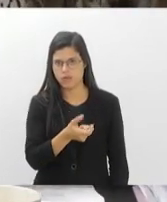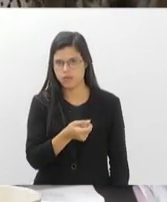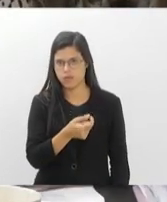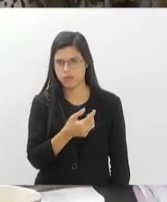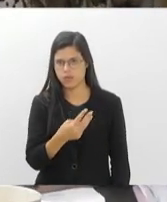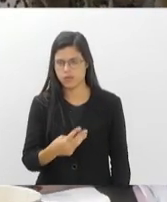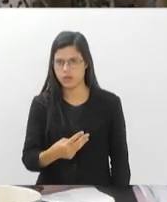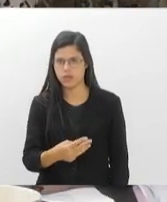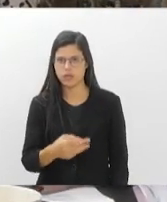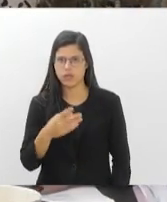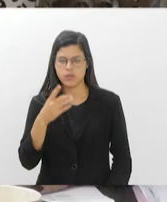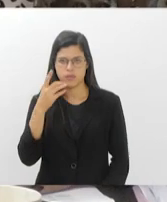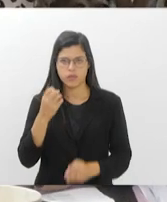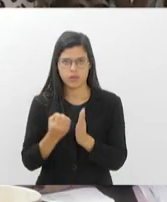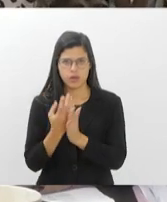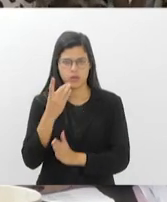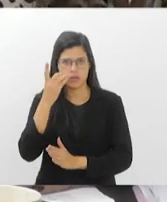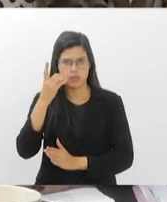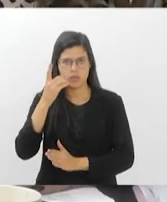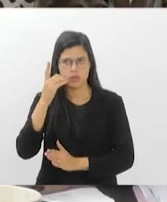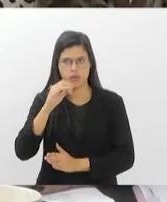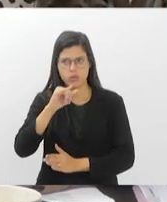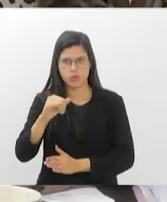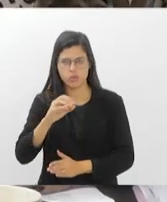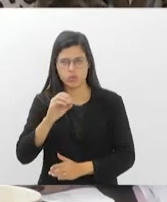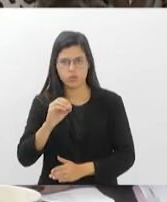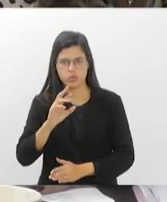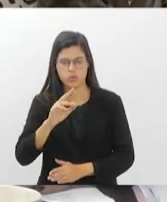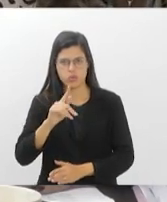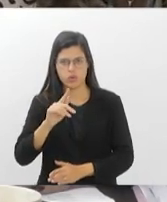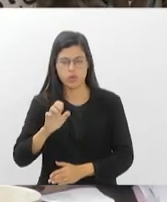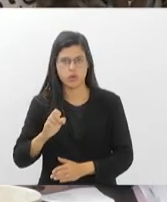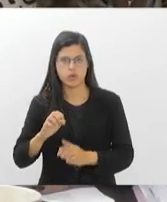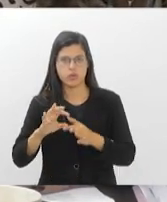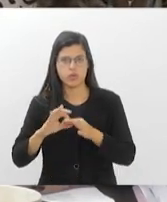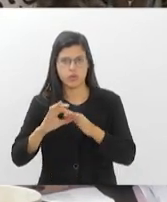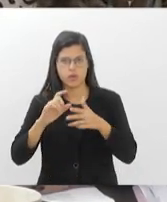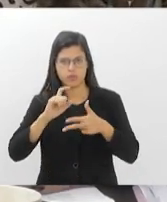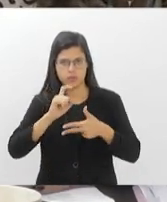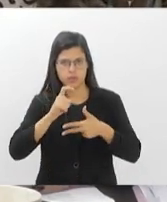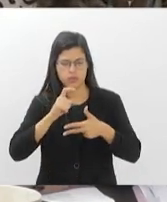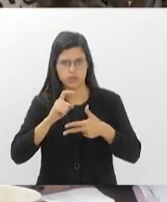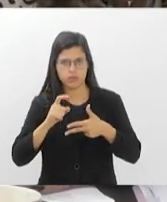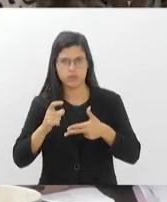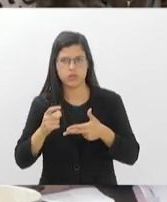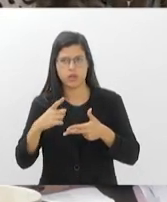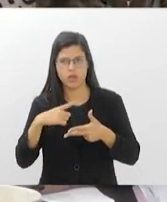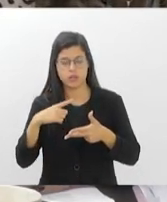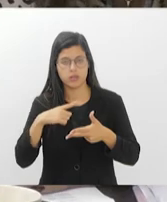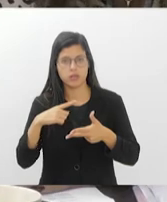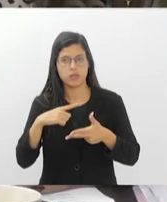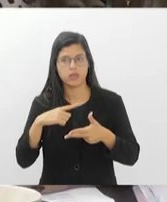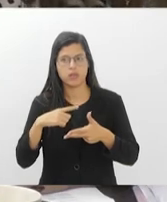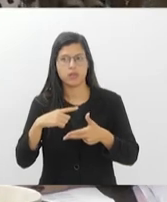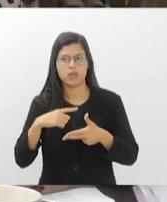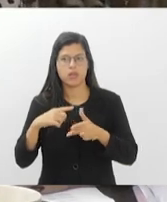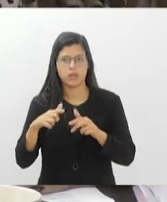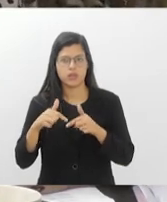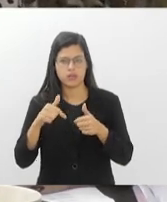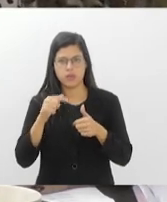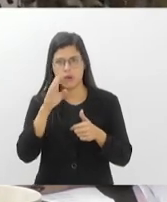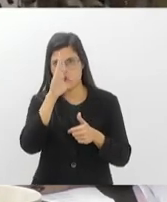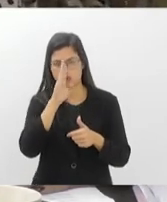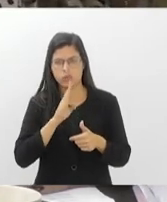2159 de 2023, de autoria do deputado Jorge Felipe Neto, que autoriza o Poder Executivo a disponibilizar o serviço gratuito de